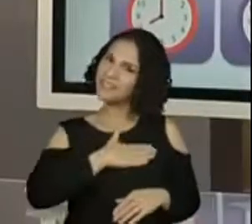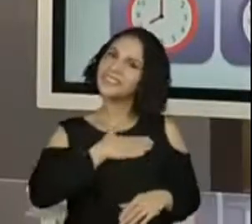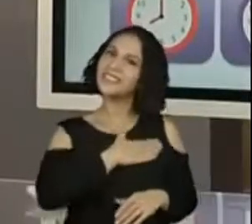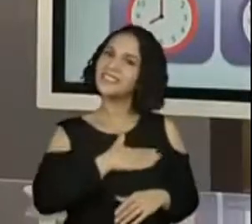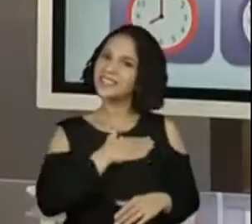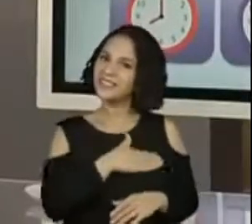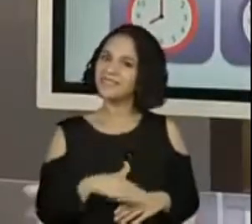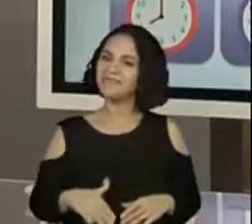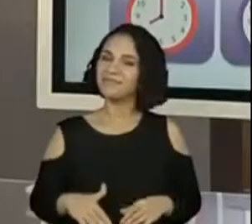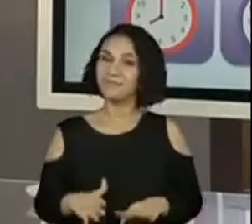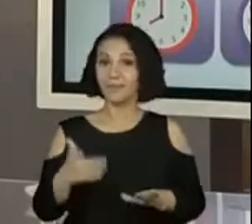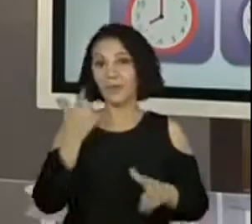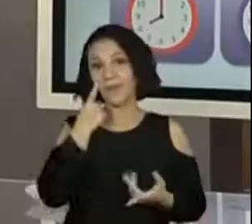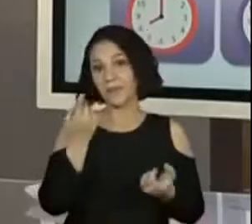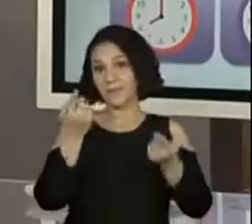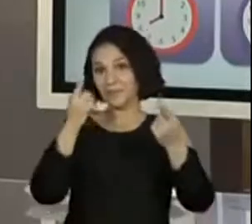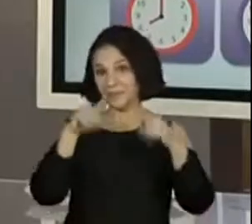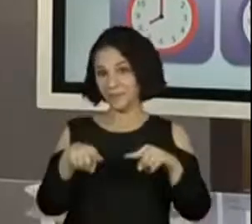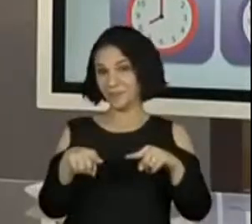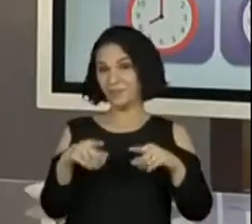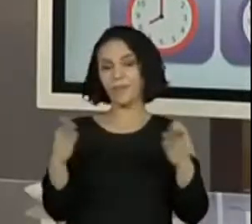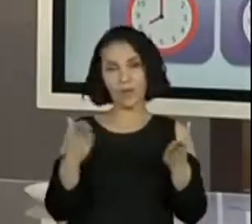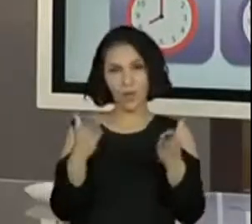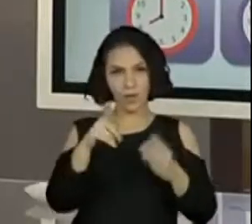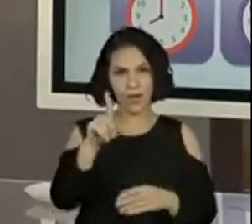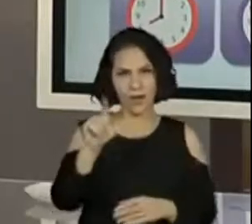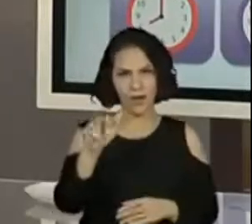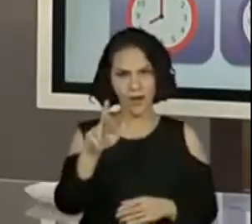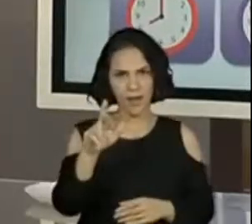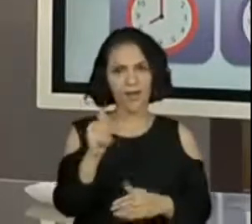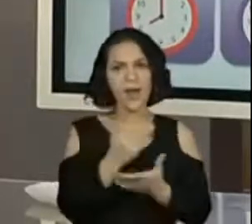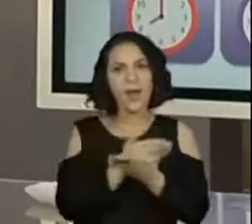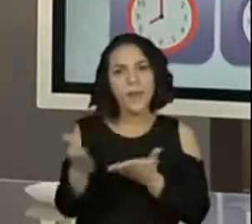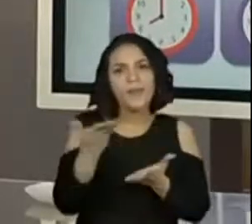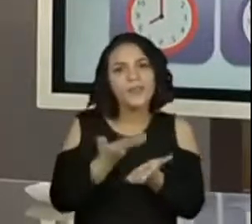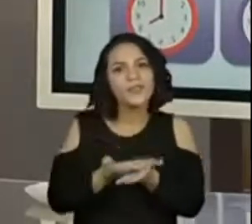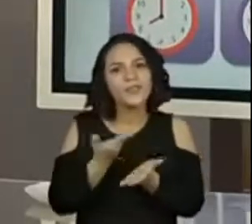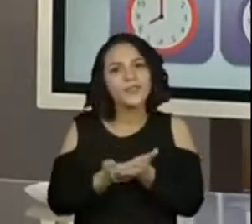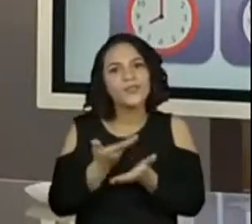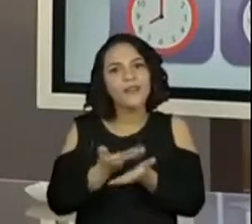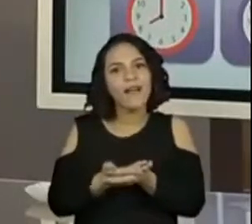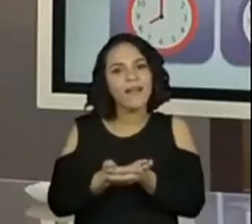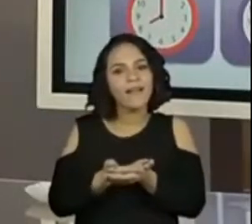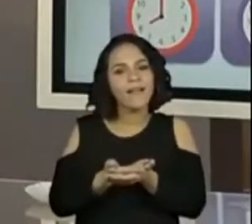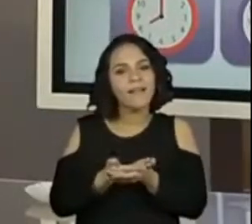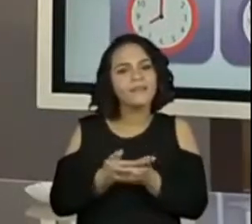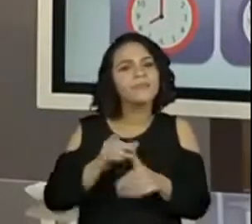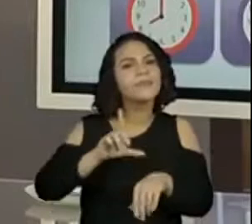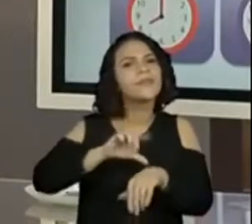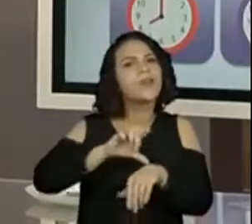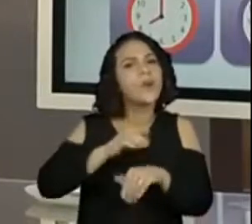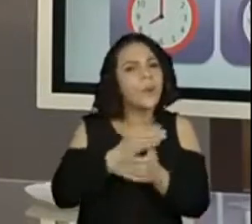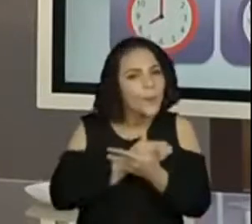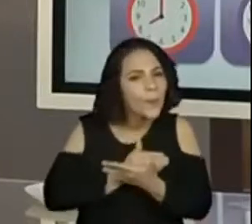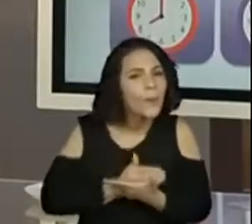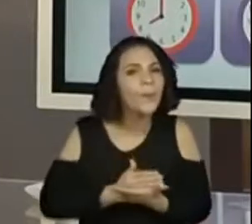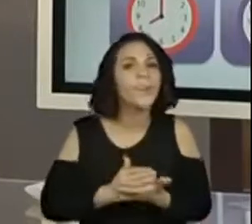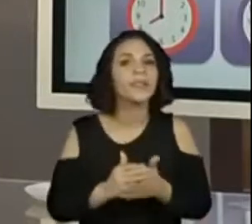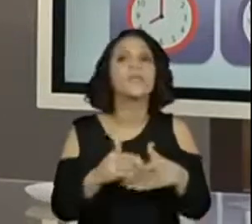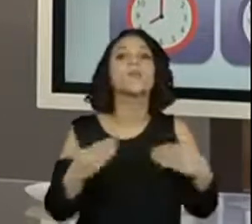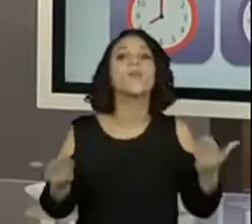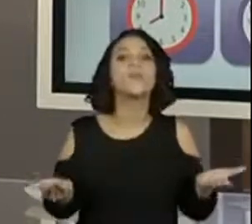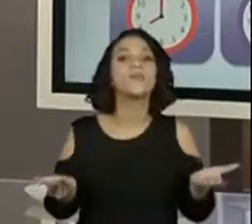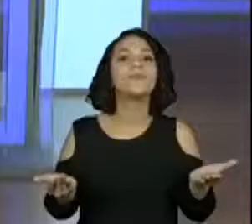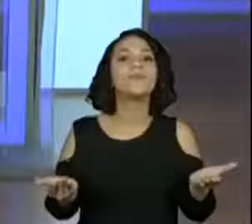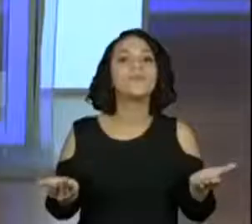disso. Vamos ver aqui a hora que a Lara começa a estudar. Que horas a Lara começa a